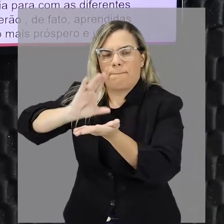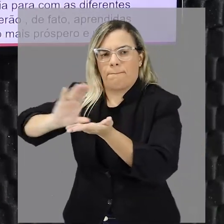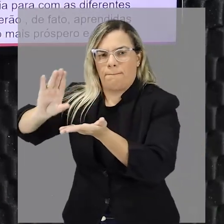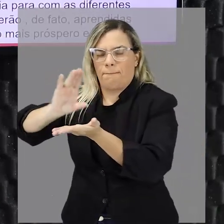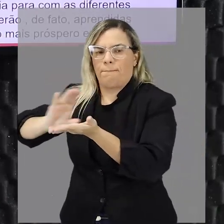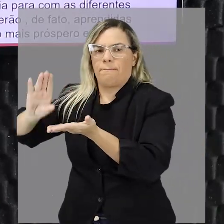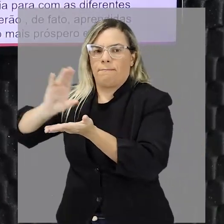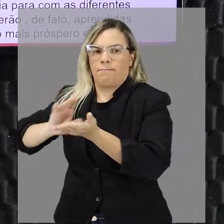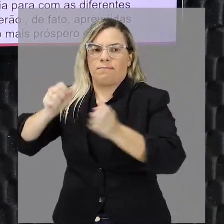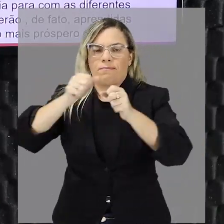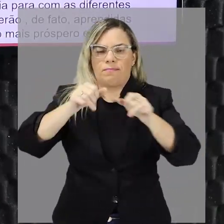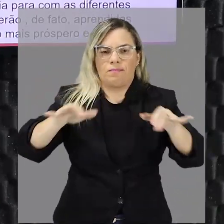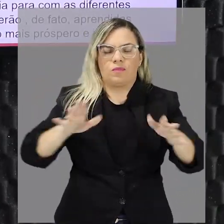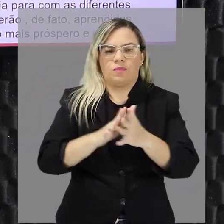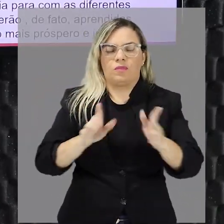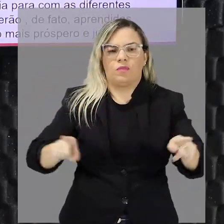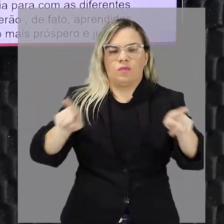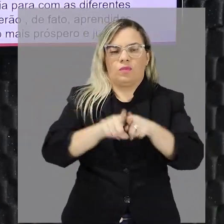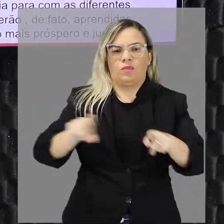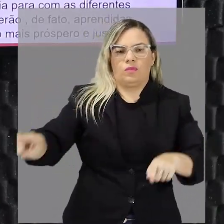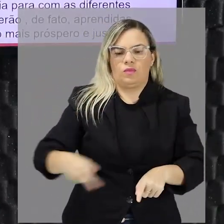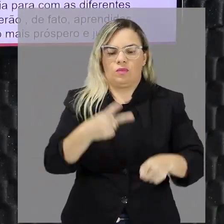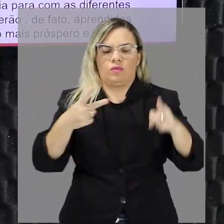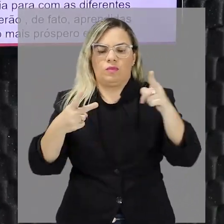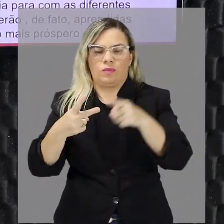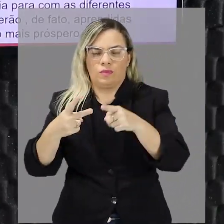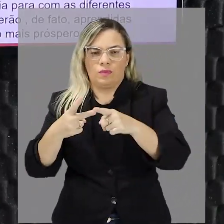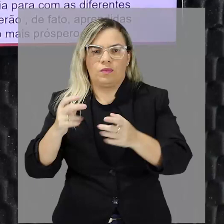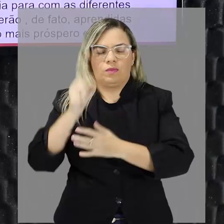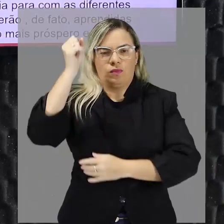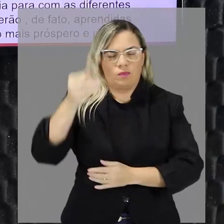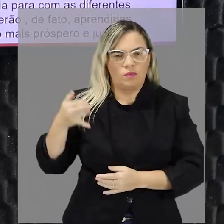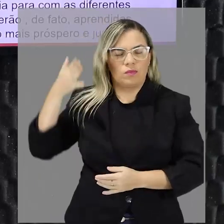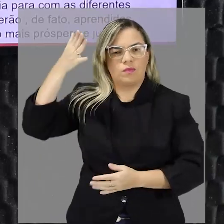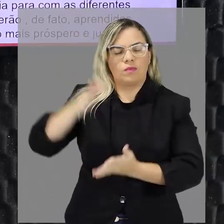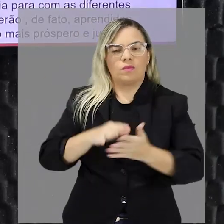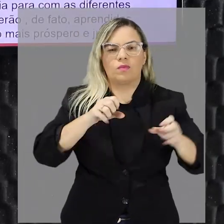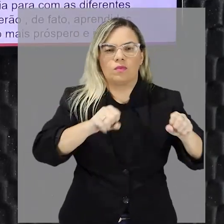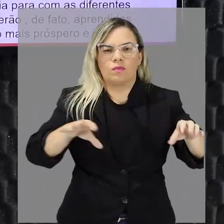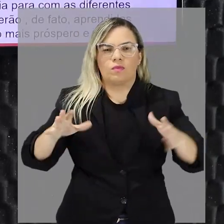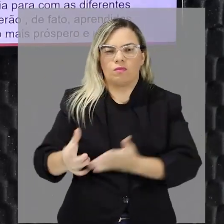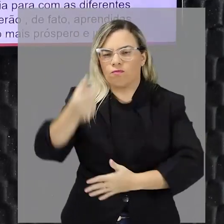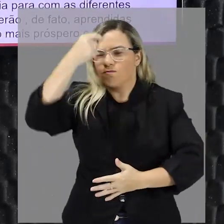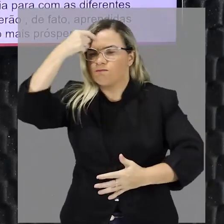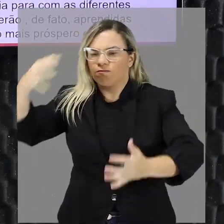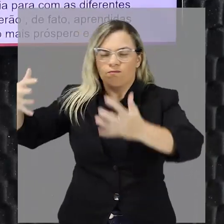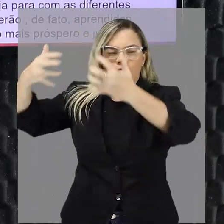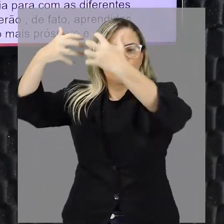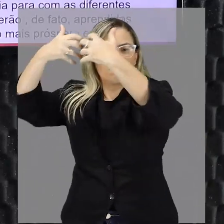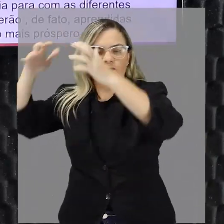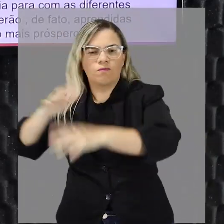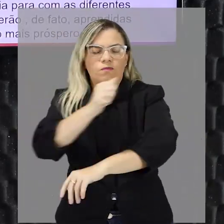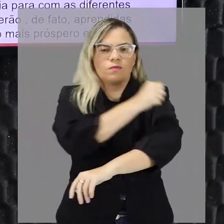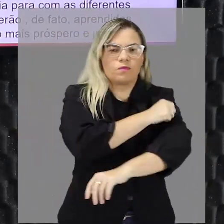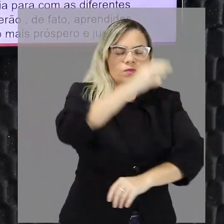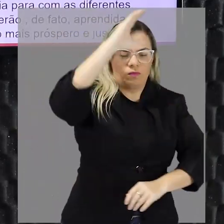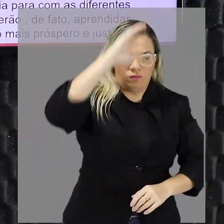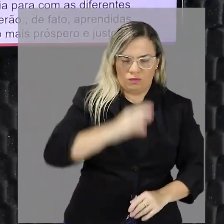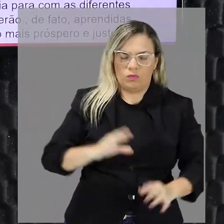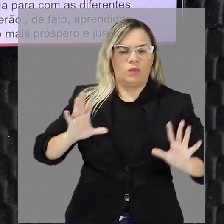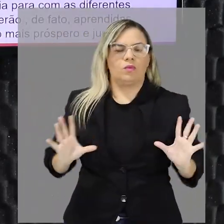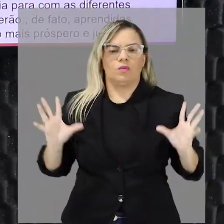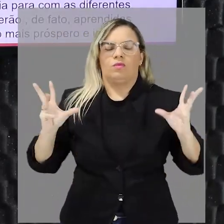questão das verbas e trazendo palestras para conscientizar os alunos e os cidadãos em